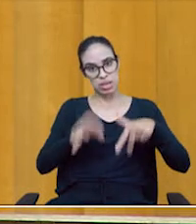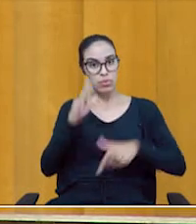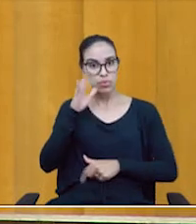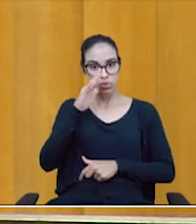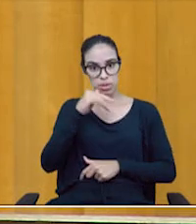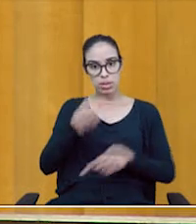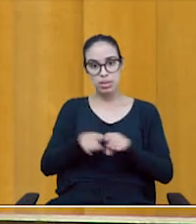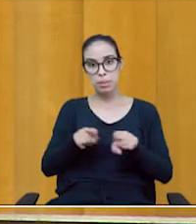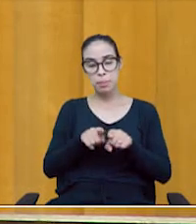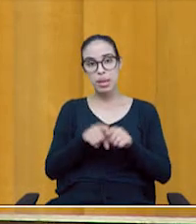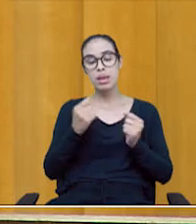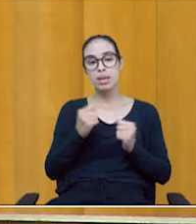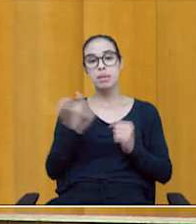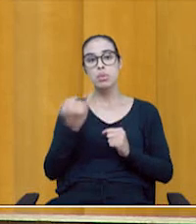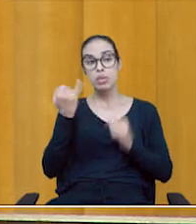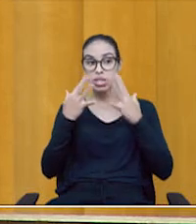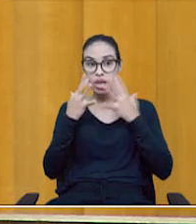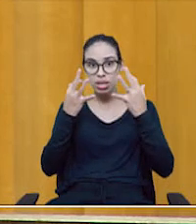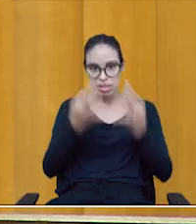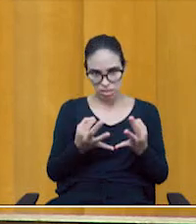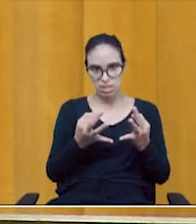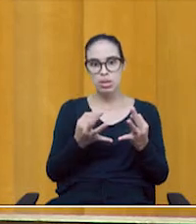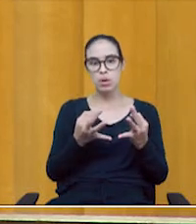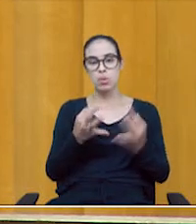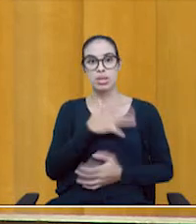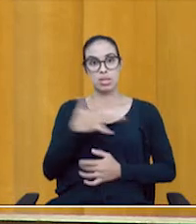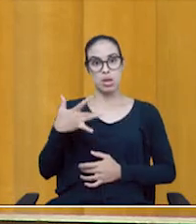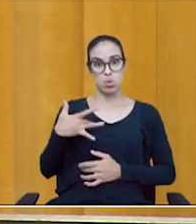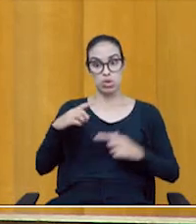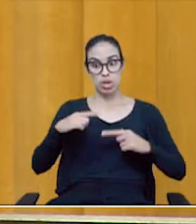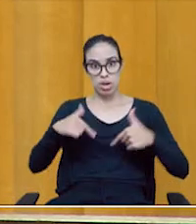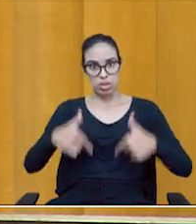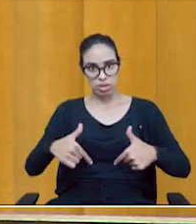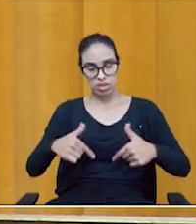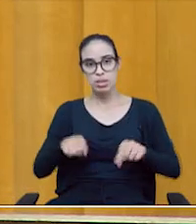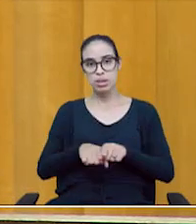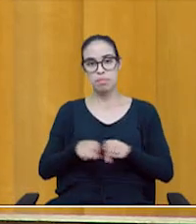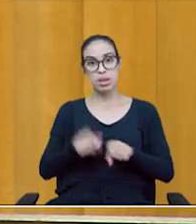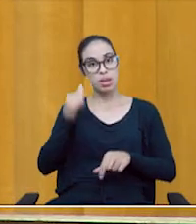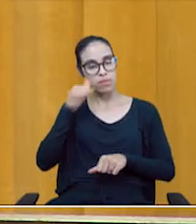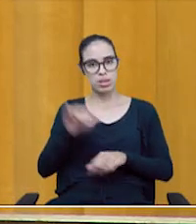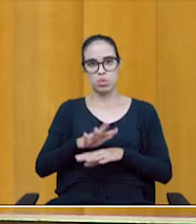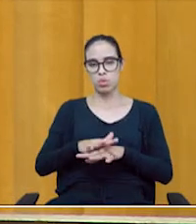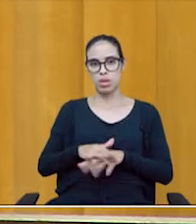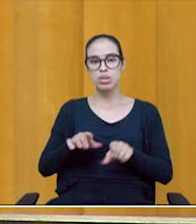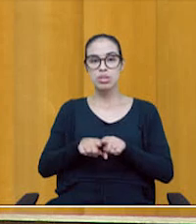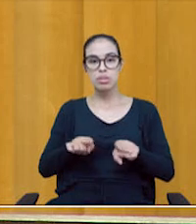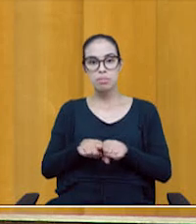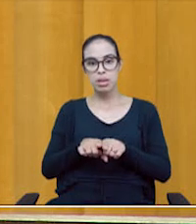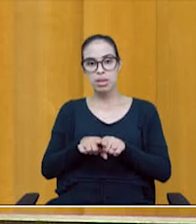reforço na atenção à saúde proativa, preventiva e desconcentrada,